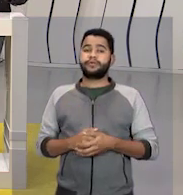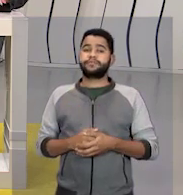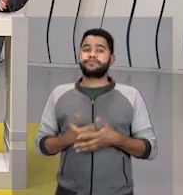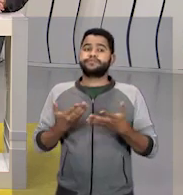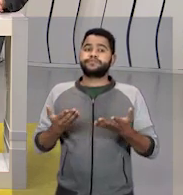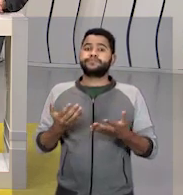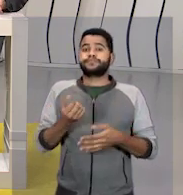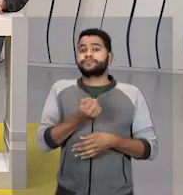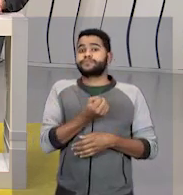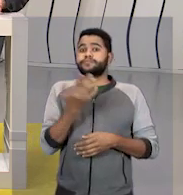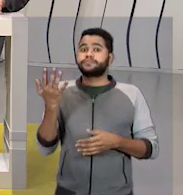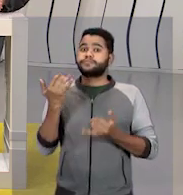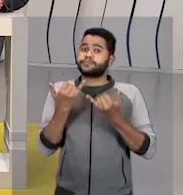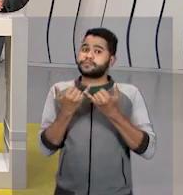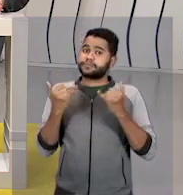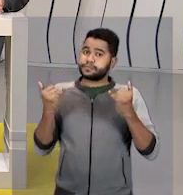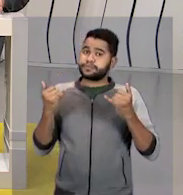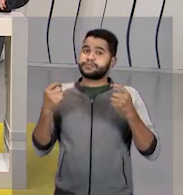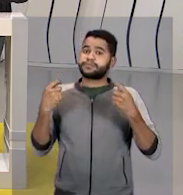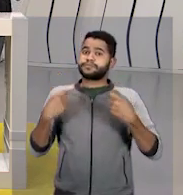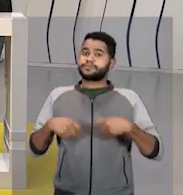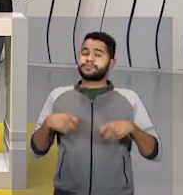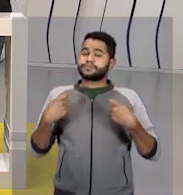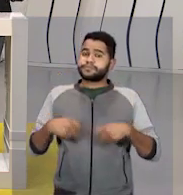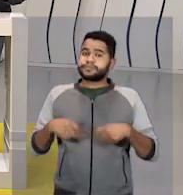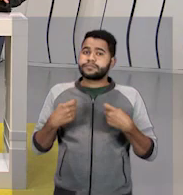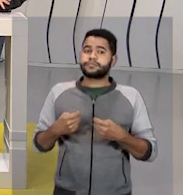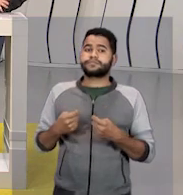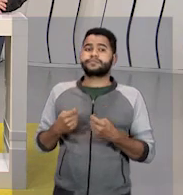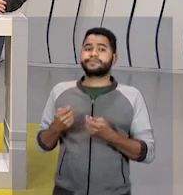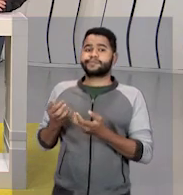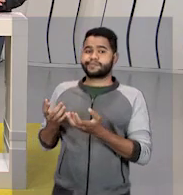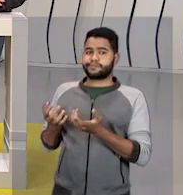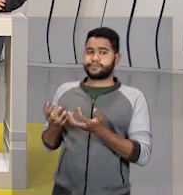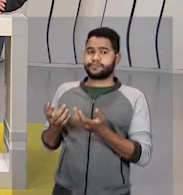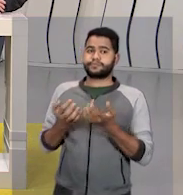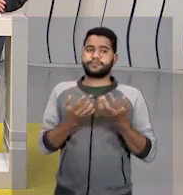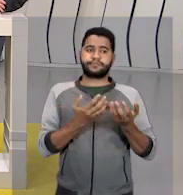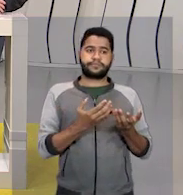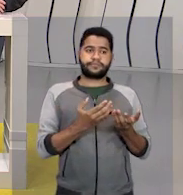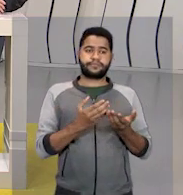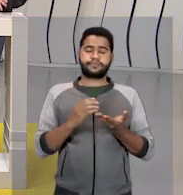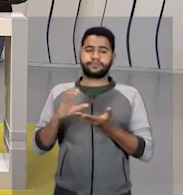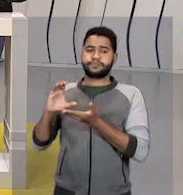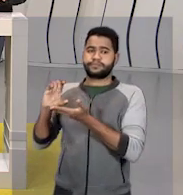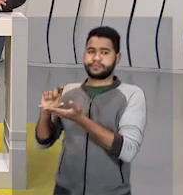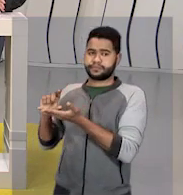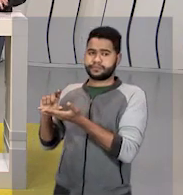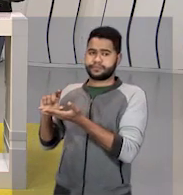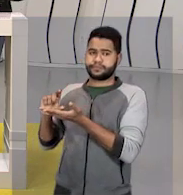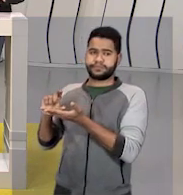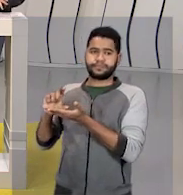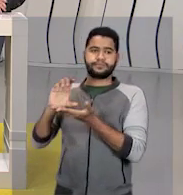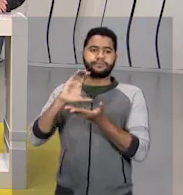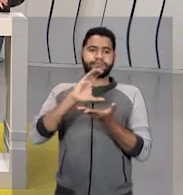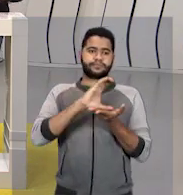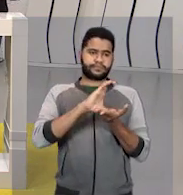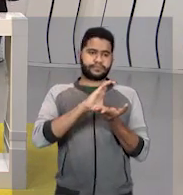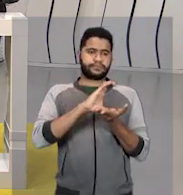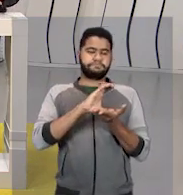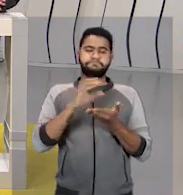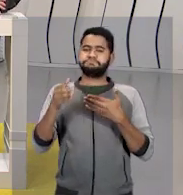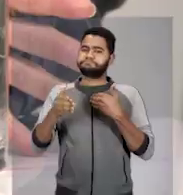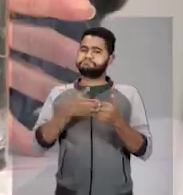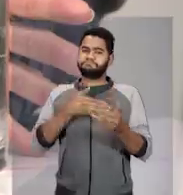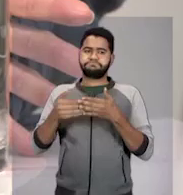é a quantidade de energia necessária para se aquecer um corpo. E aí eu vou dizer que não